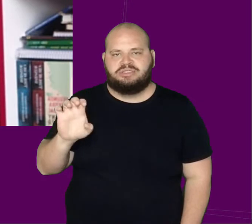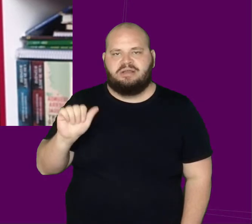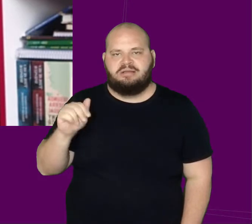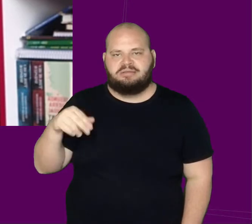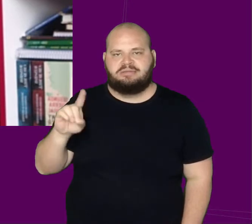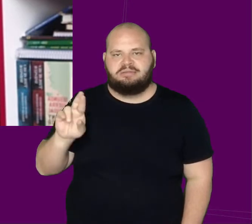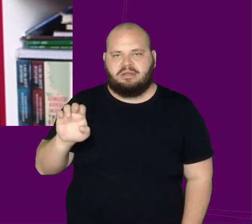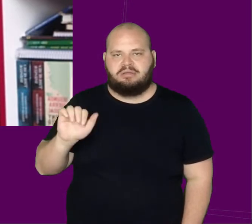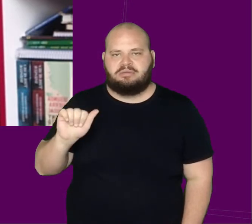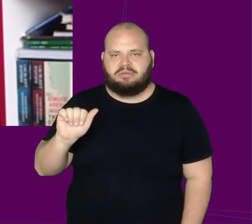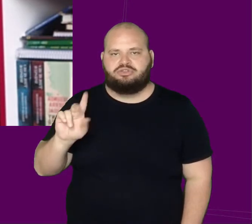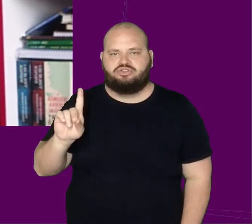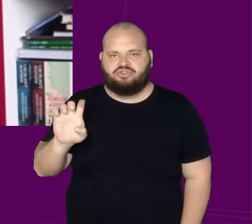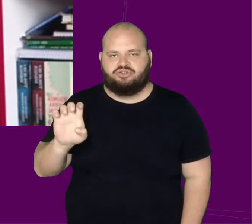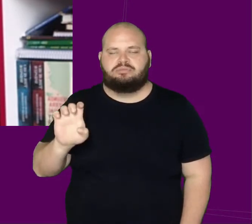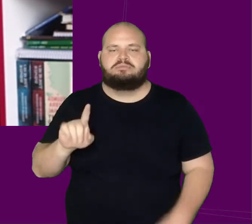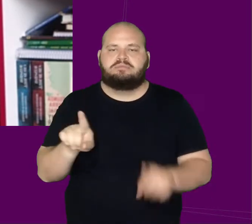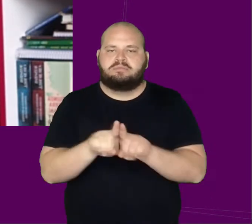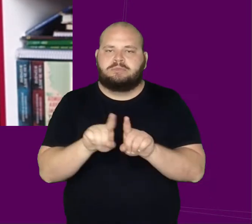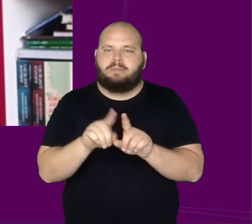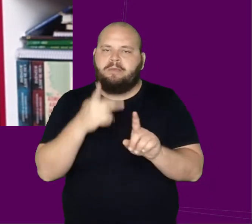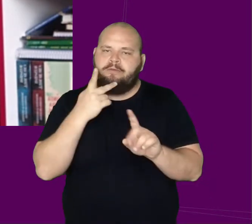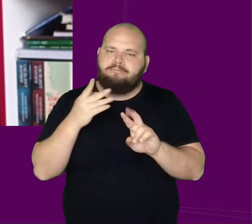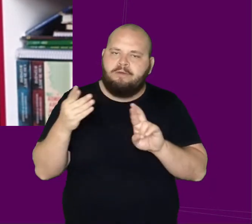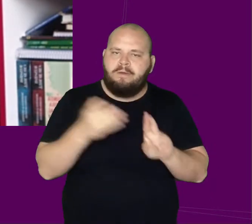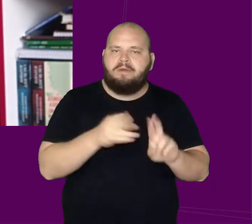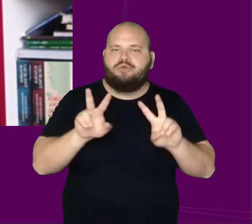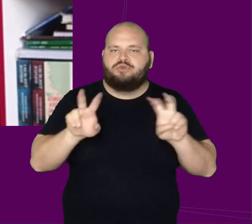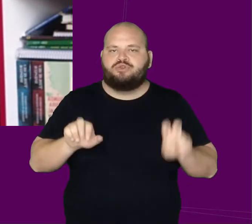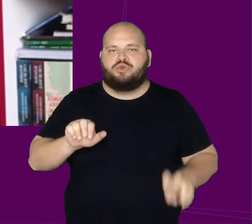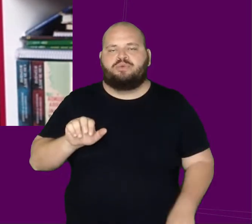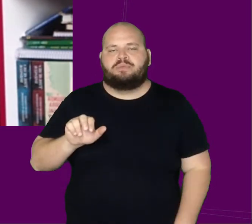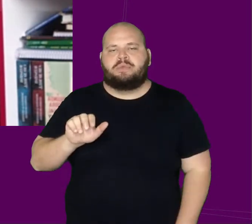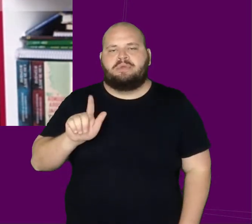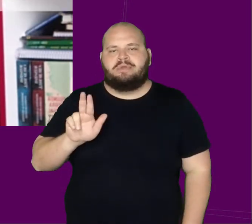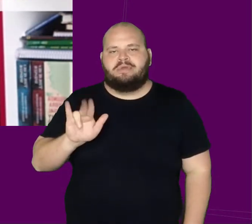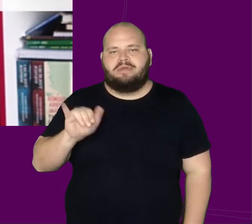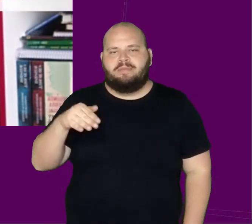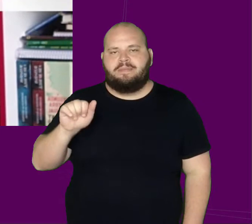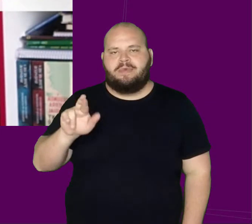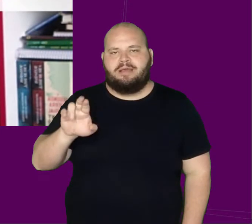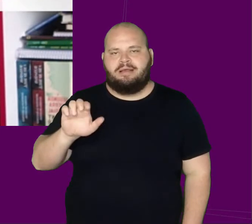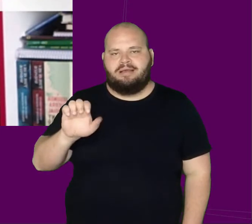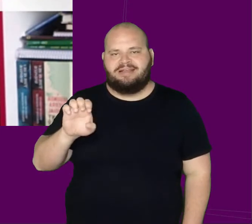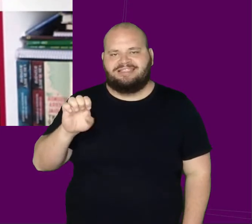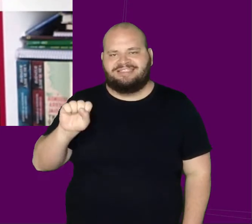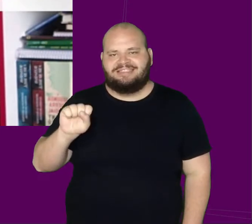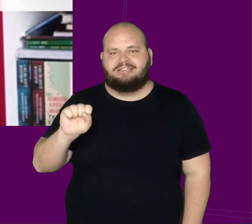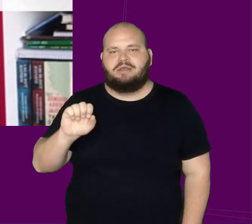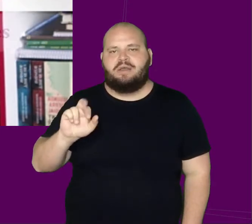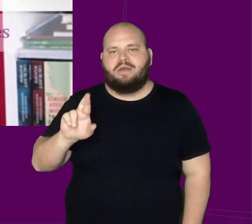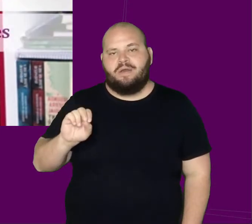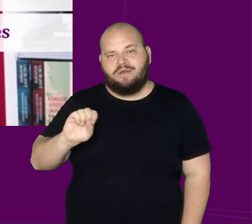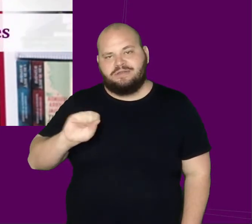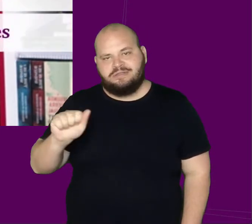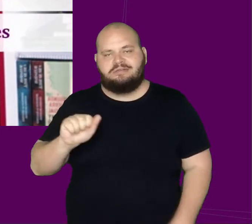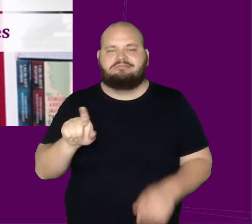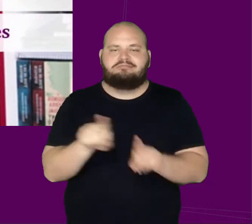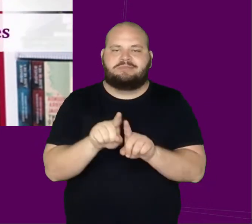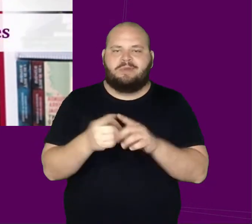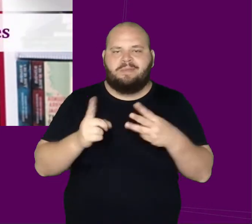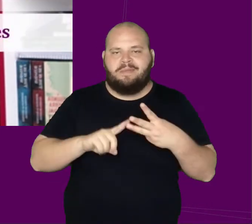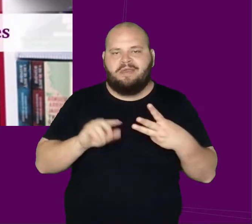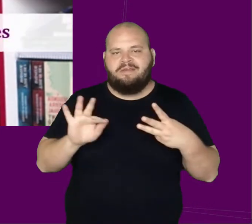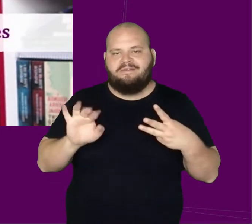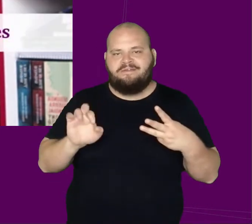também vai falar diretamente do João Guimarães Rosa, vai falar do Fernando Pessoa e vai falar diretamente